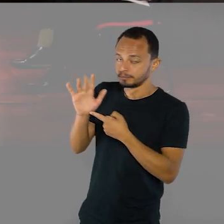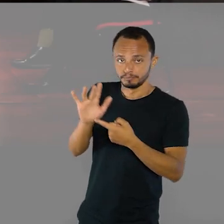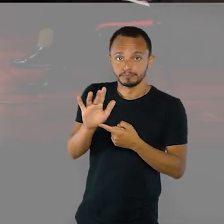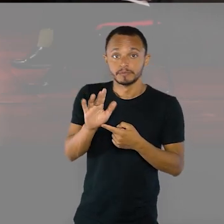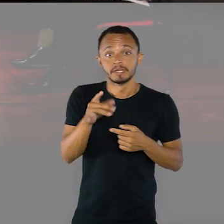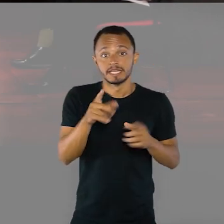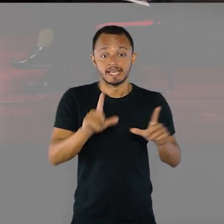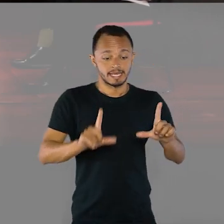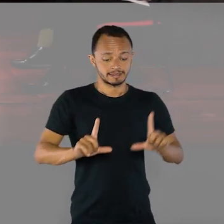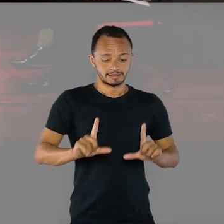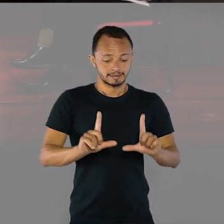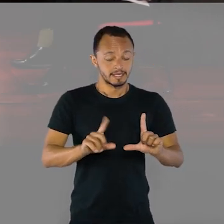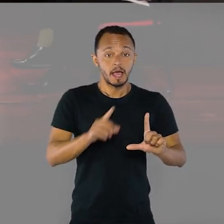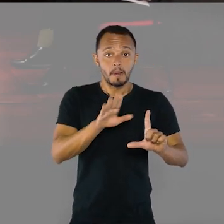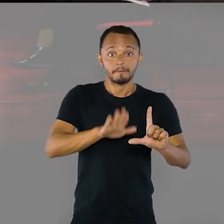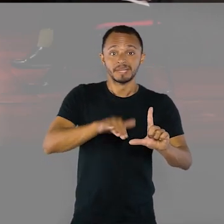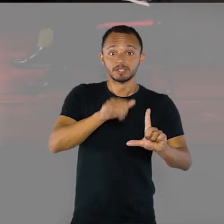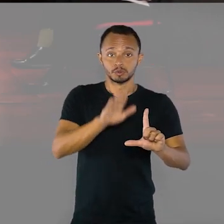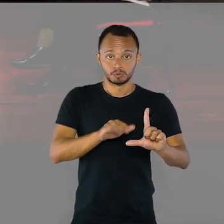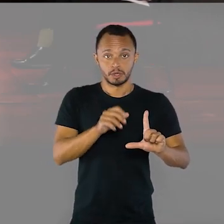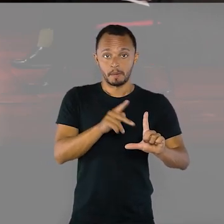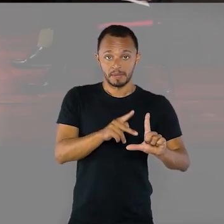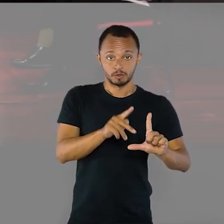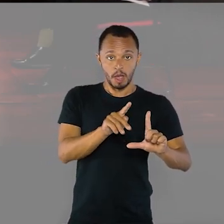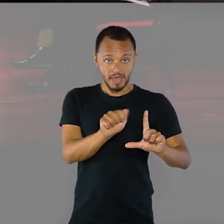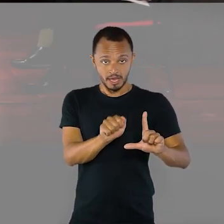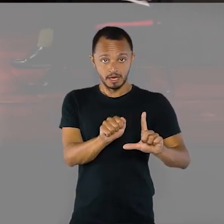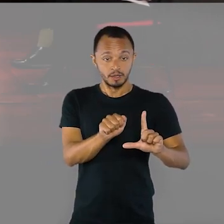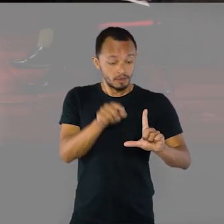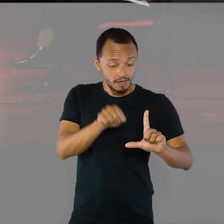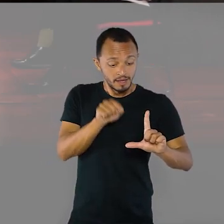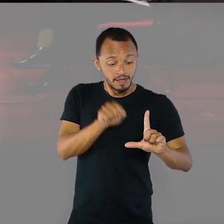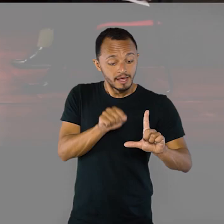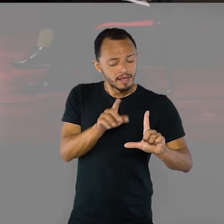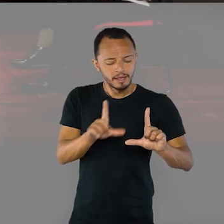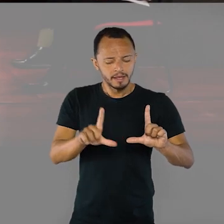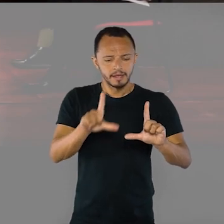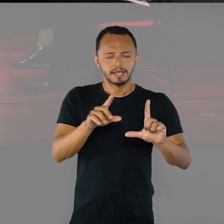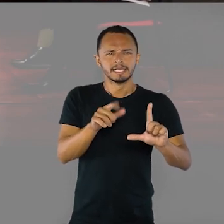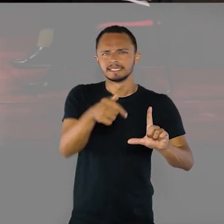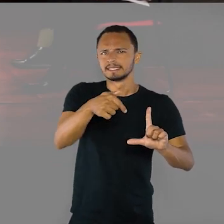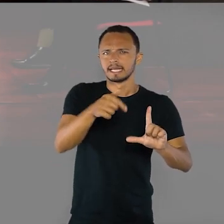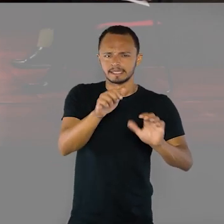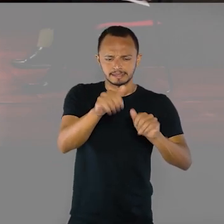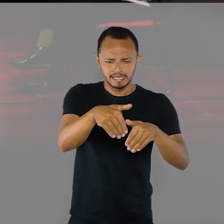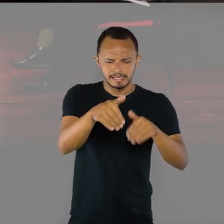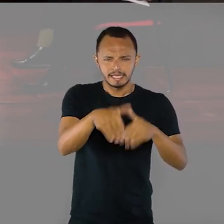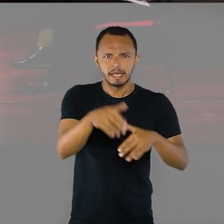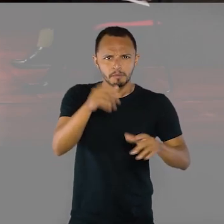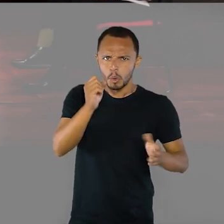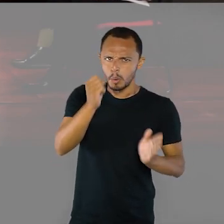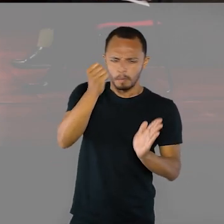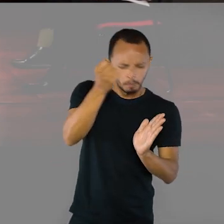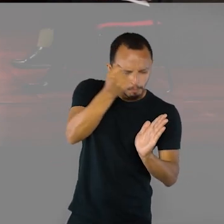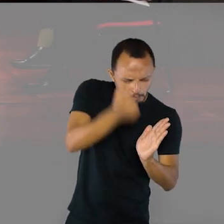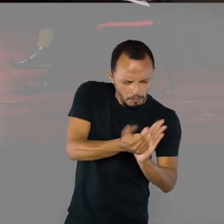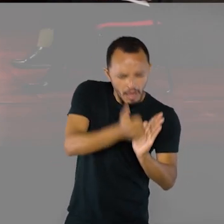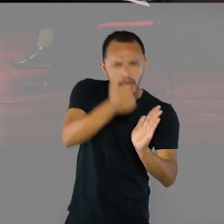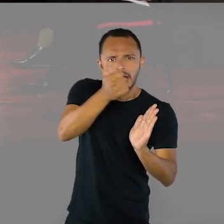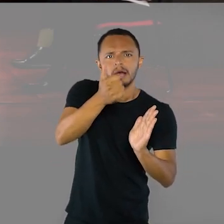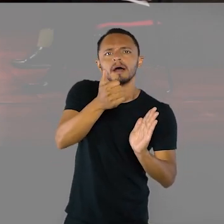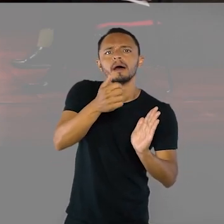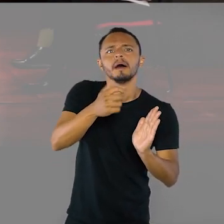esse protagonismo, no momento, enfim, em que o 7 de setembro é afirmado como a data propulsora da independência do